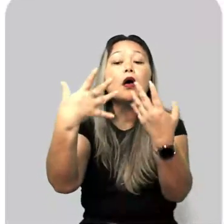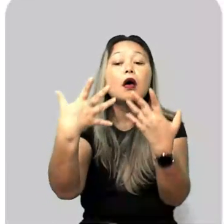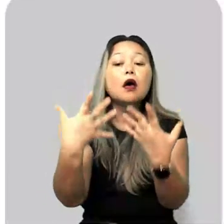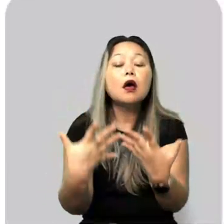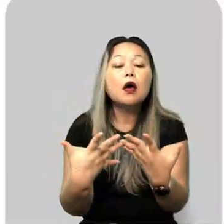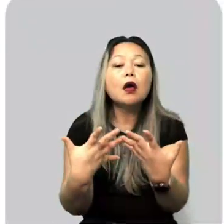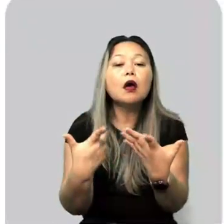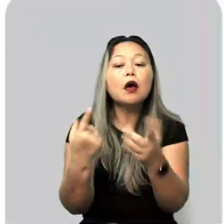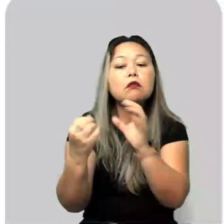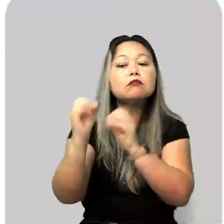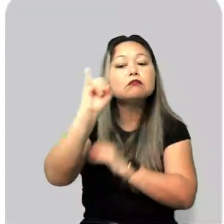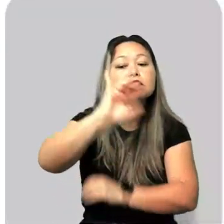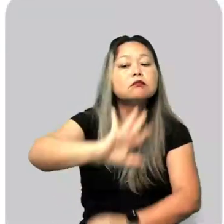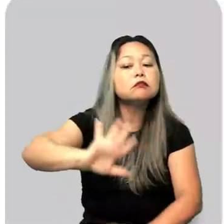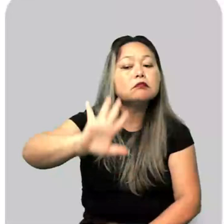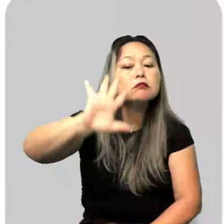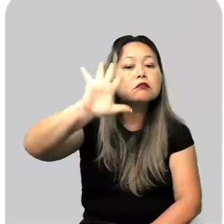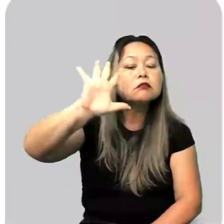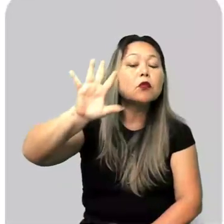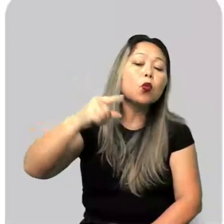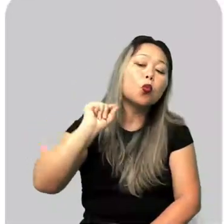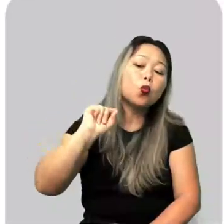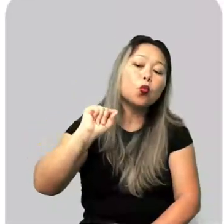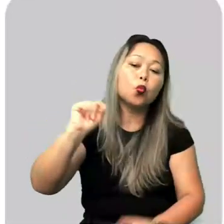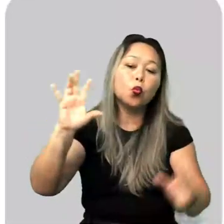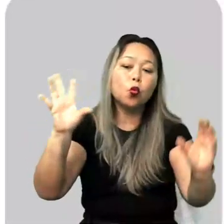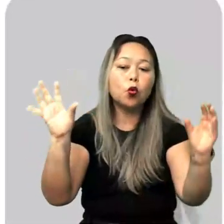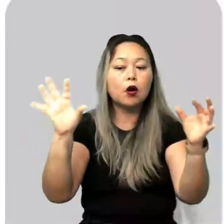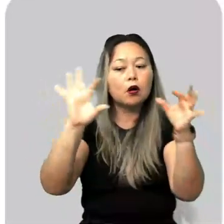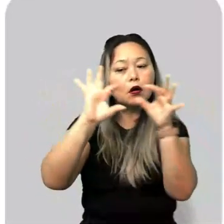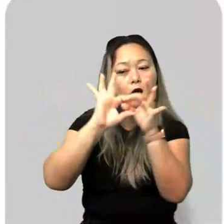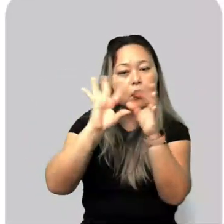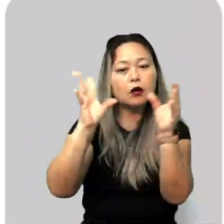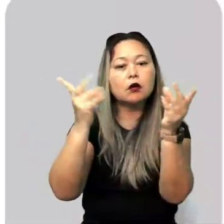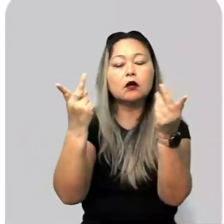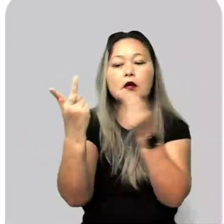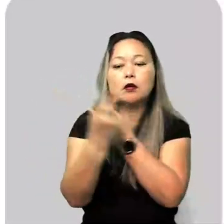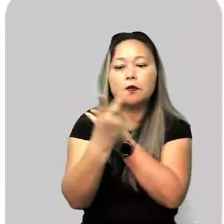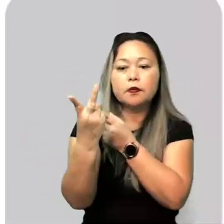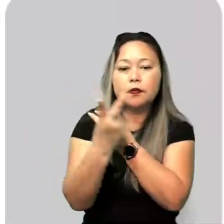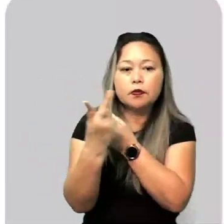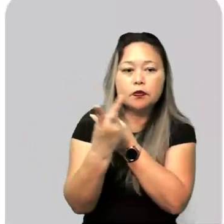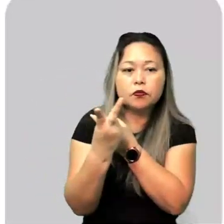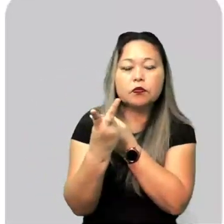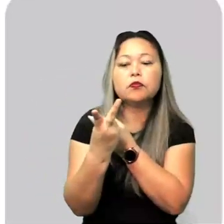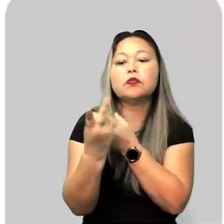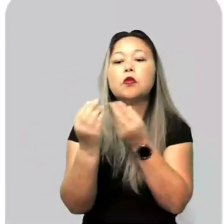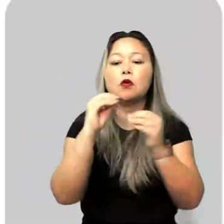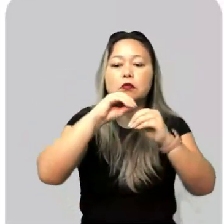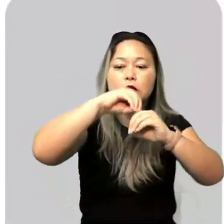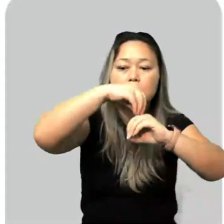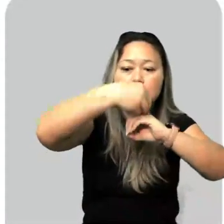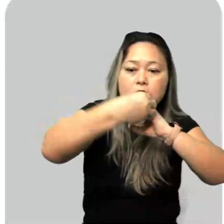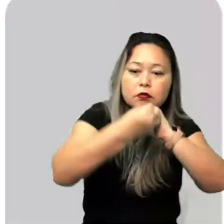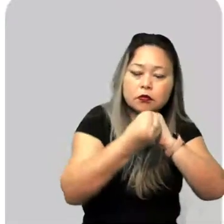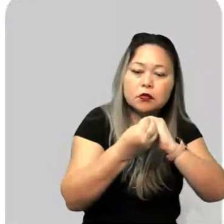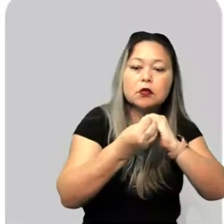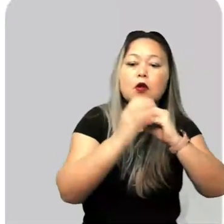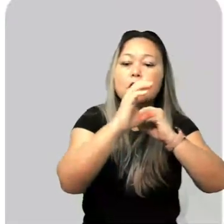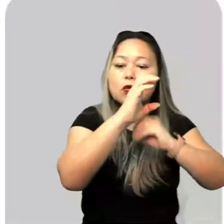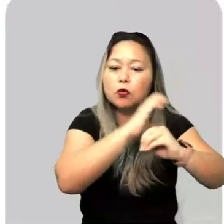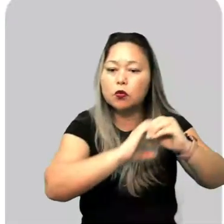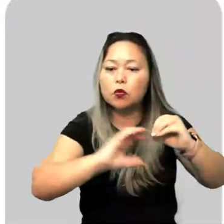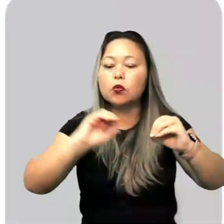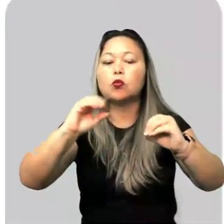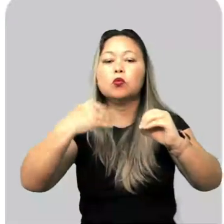acontecendo, ocorrendo na figura abaixo, ou seja, é a união, a junção, né, de dois monossacarídeos, onde